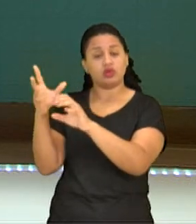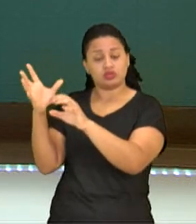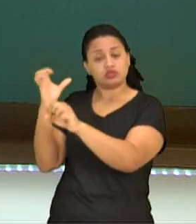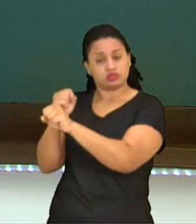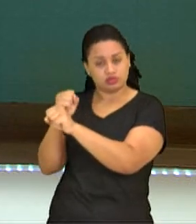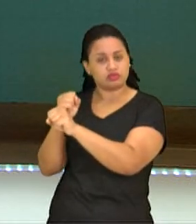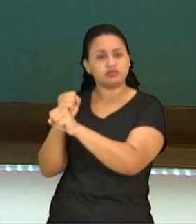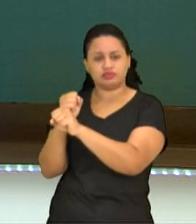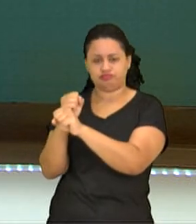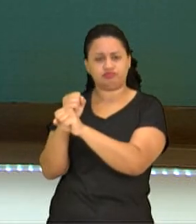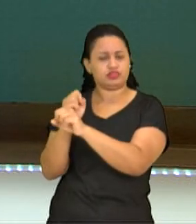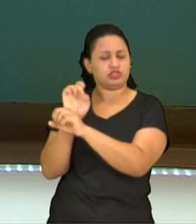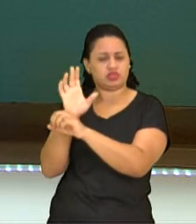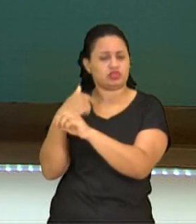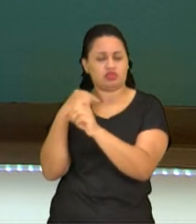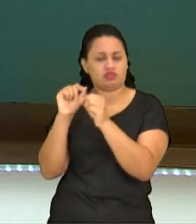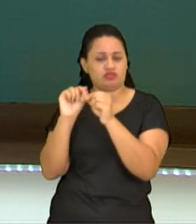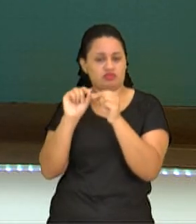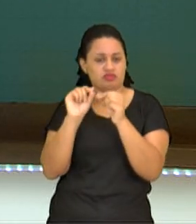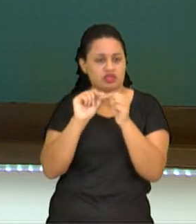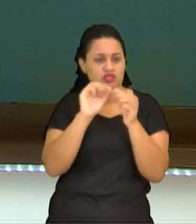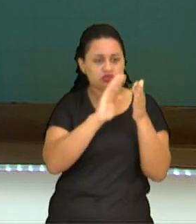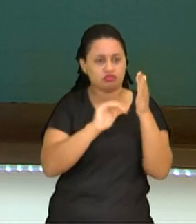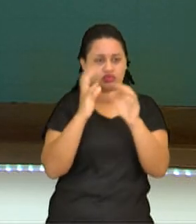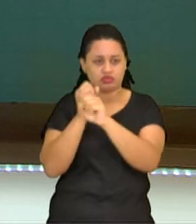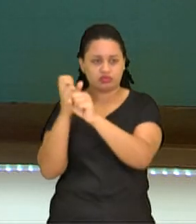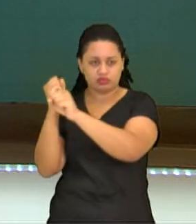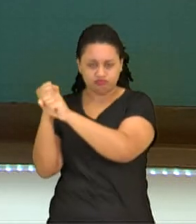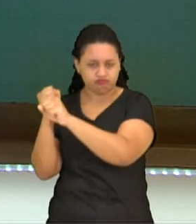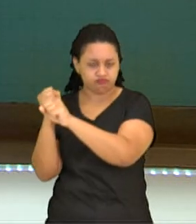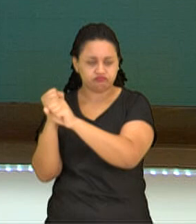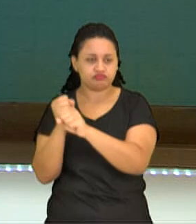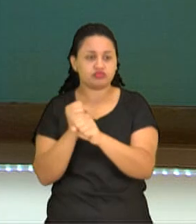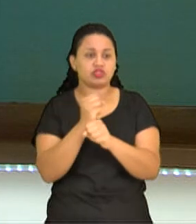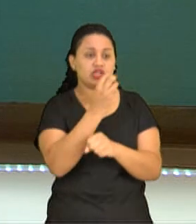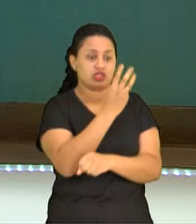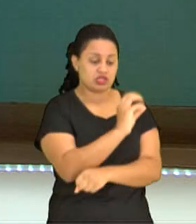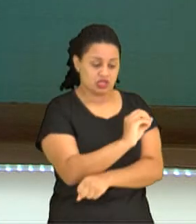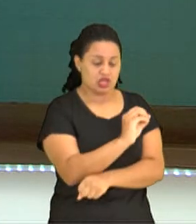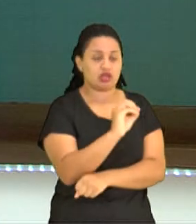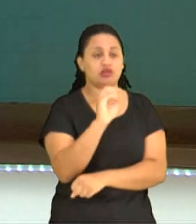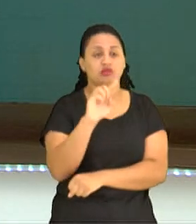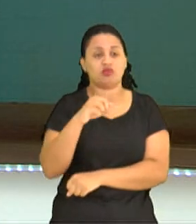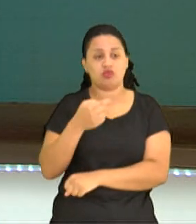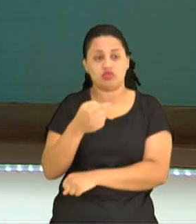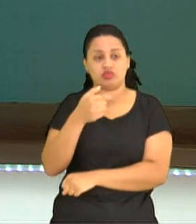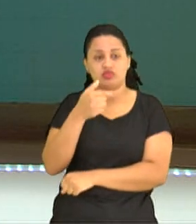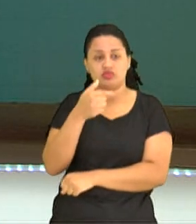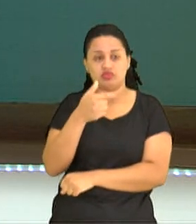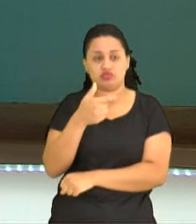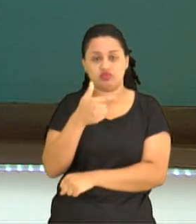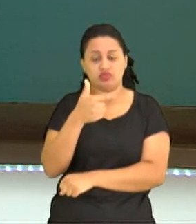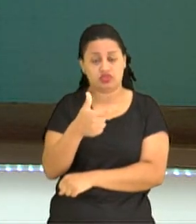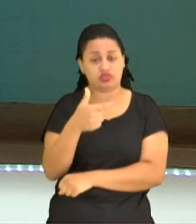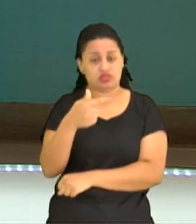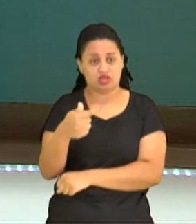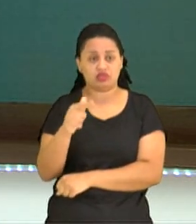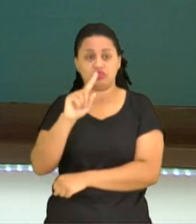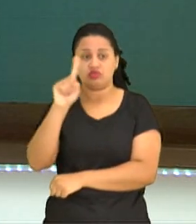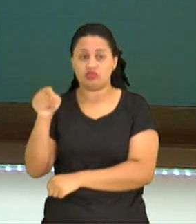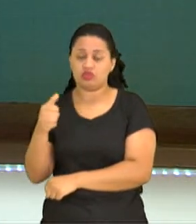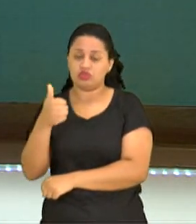tem mais uma adição. Então é só eu fazer essas adições aqui. 30 menos 30, 0. 20 mais 7,